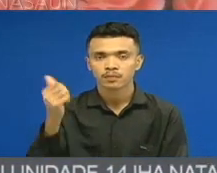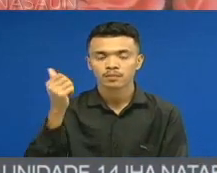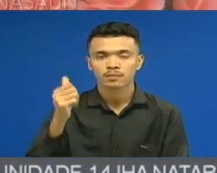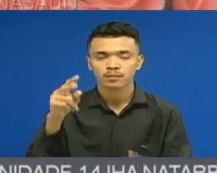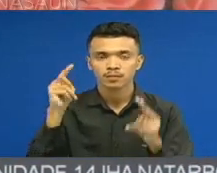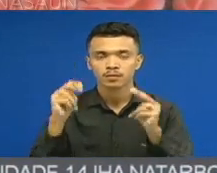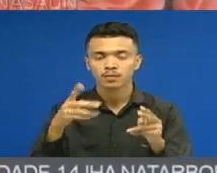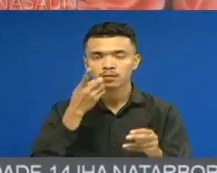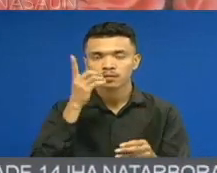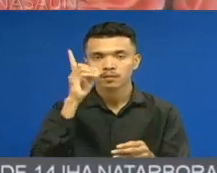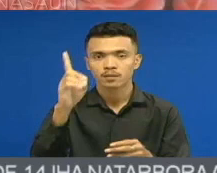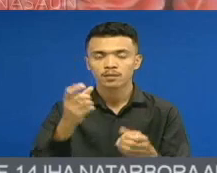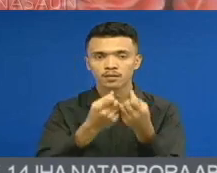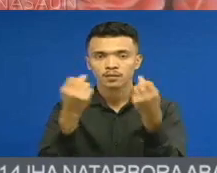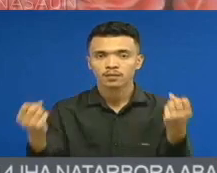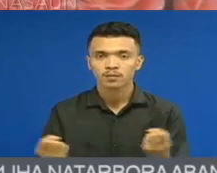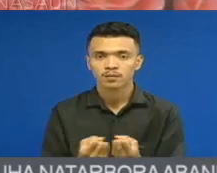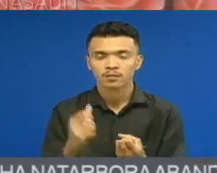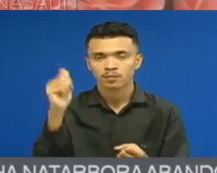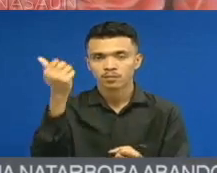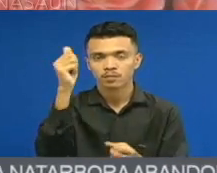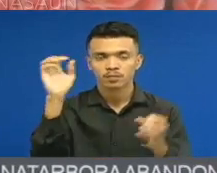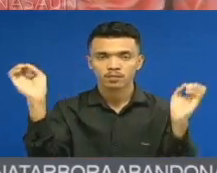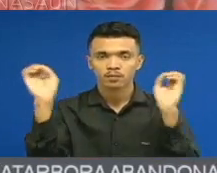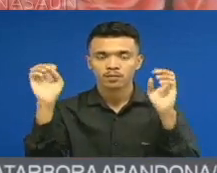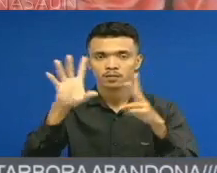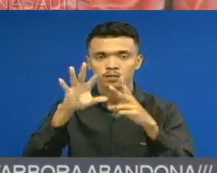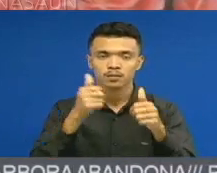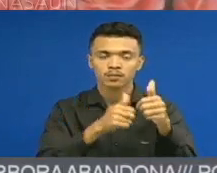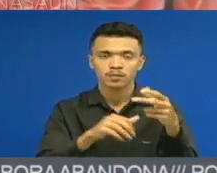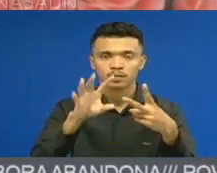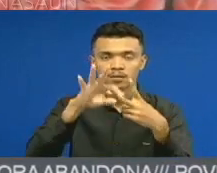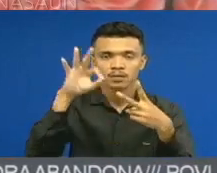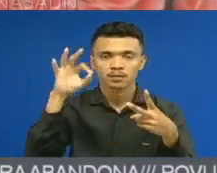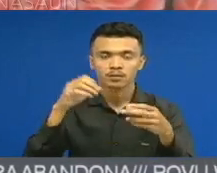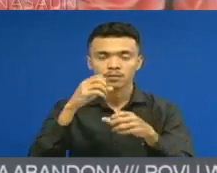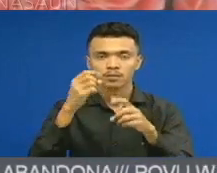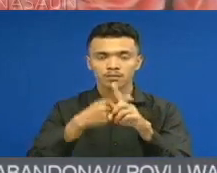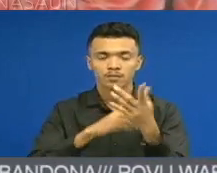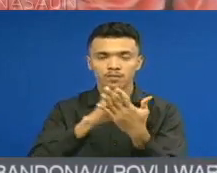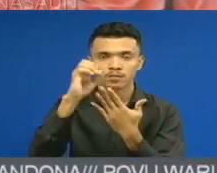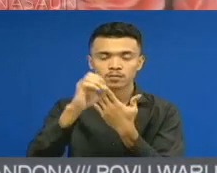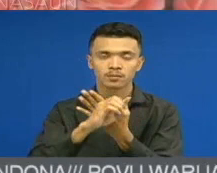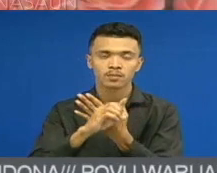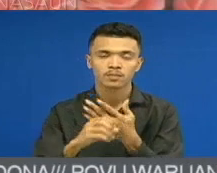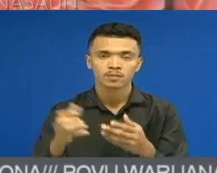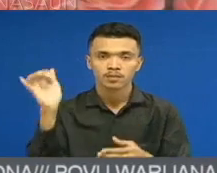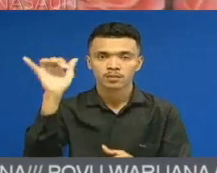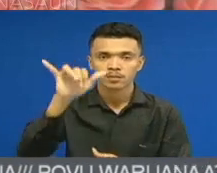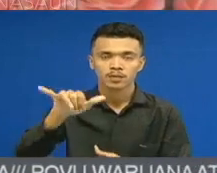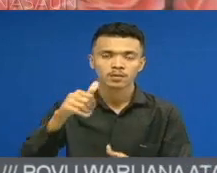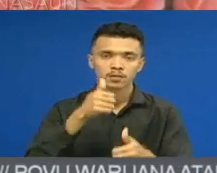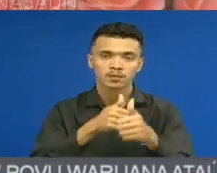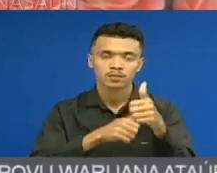deixar sucos anulo, mas se ir lá para as eleições, e já outubro, se ir a